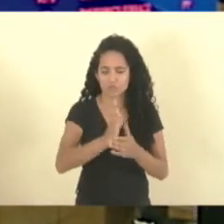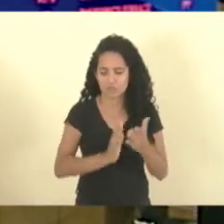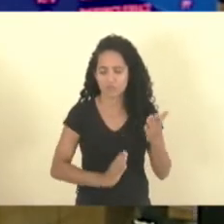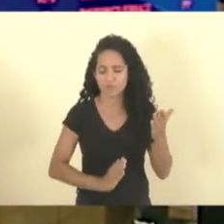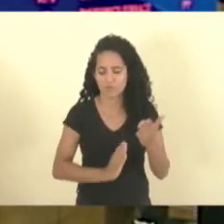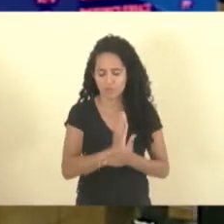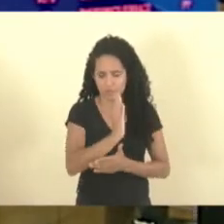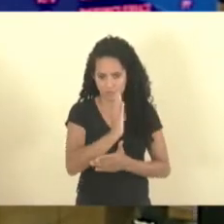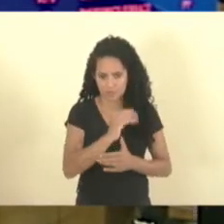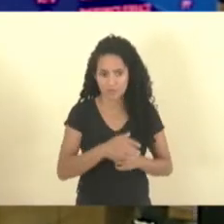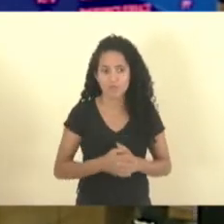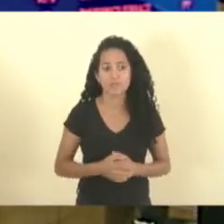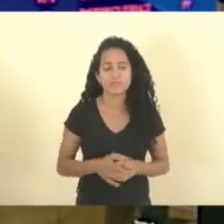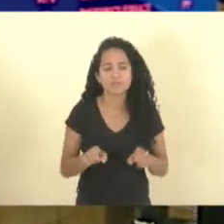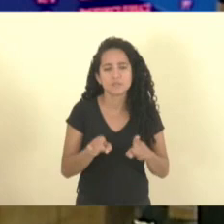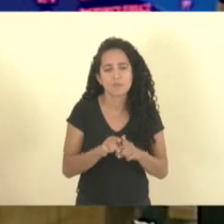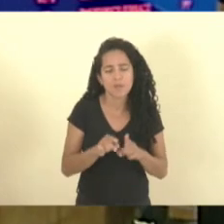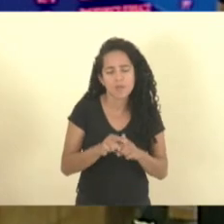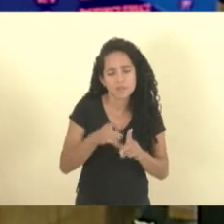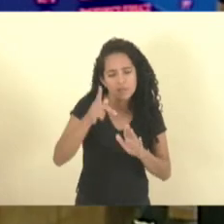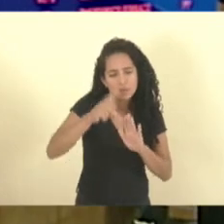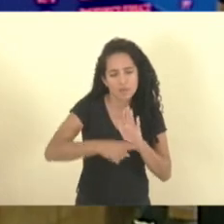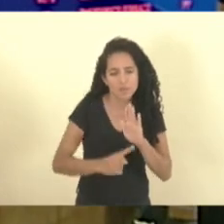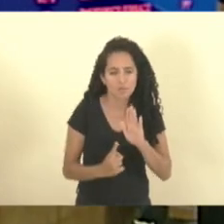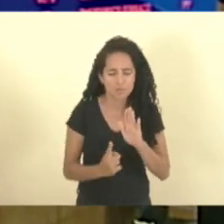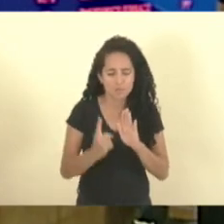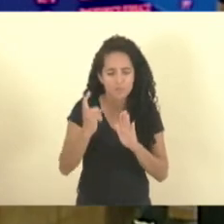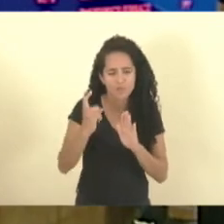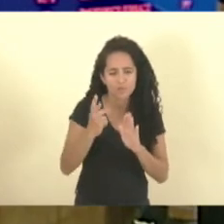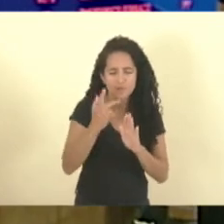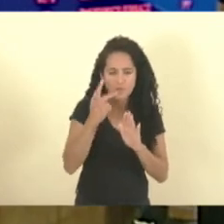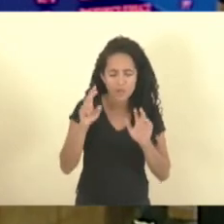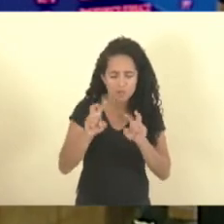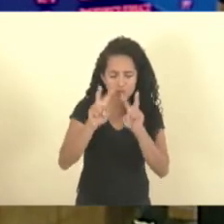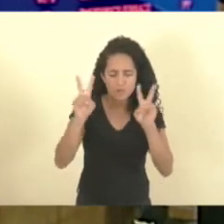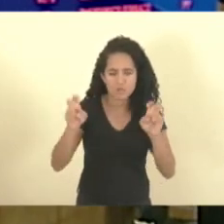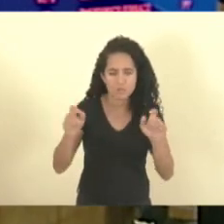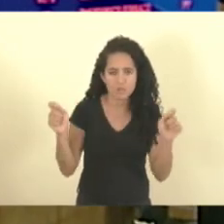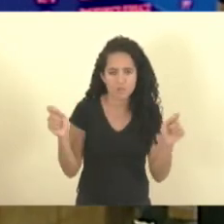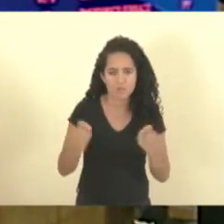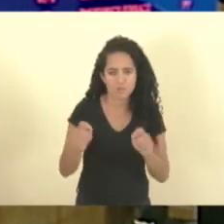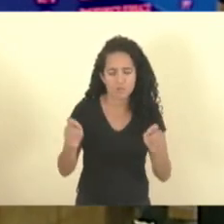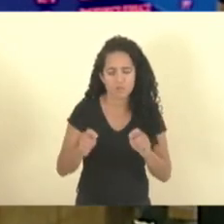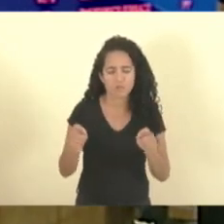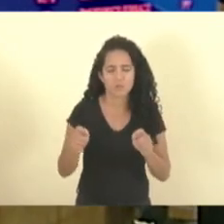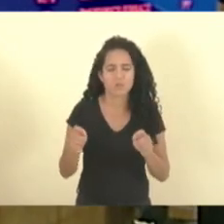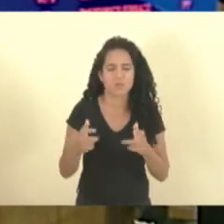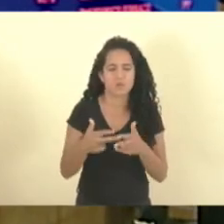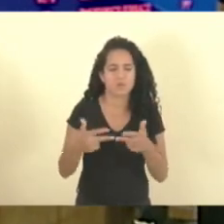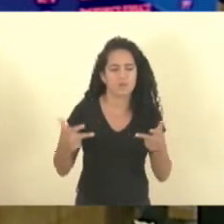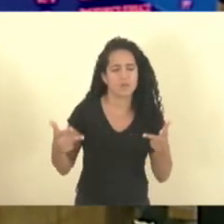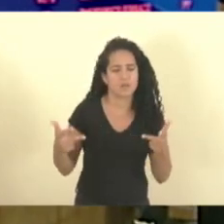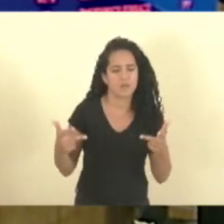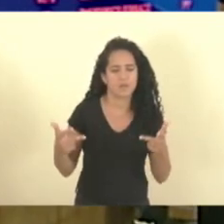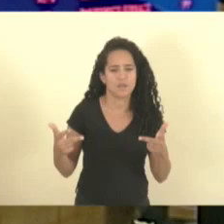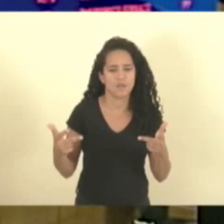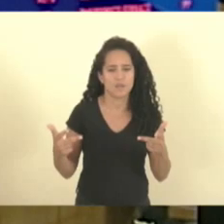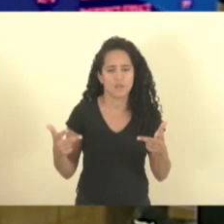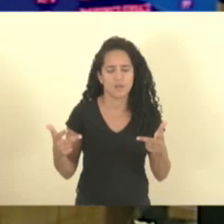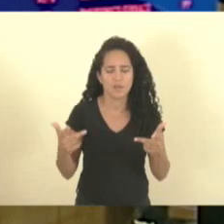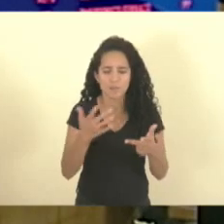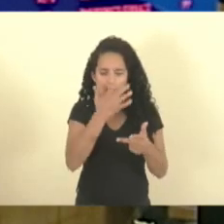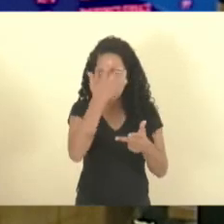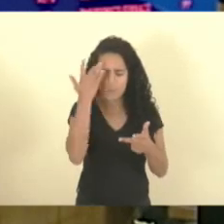aprovados. E eu destaco dentre eles o projeto que aumenta as possibilidades, as oportunidades para